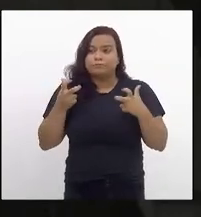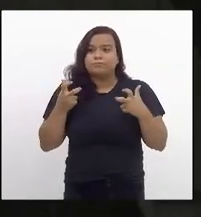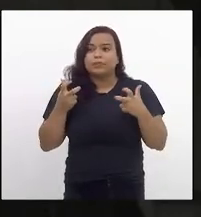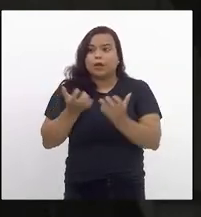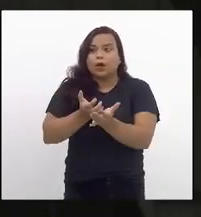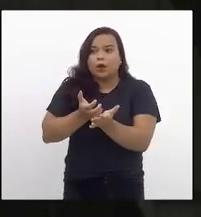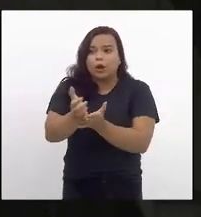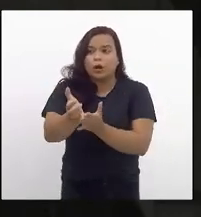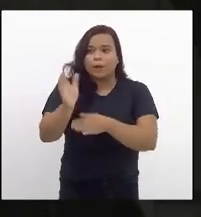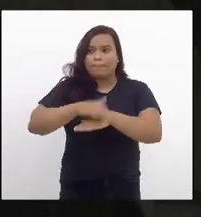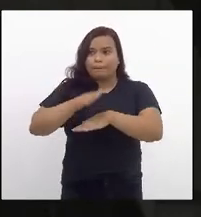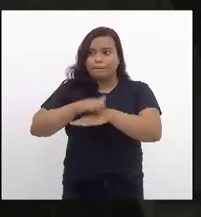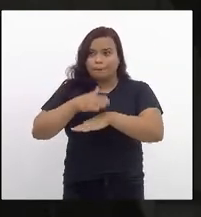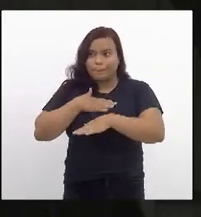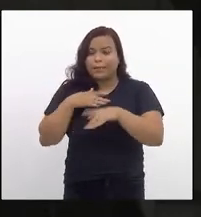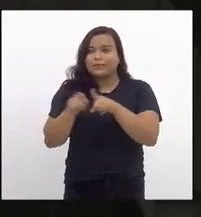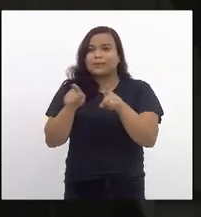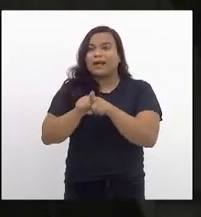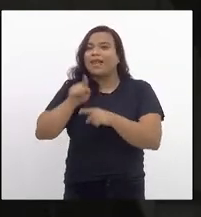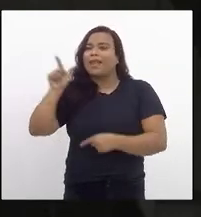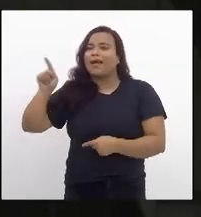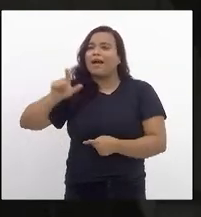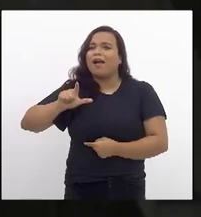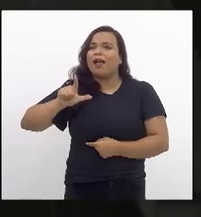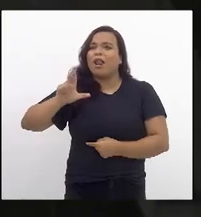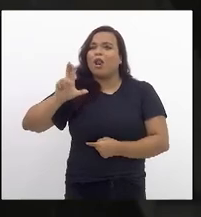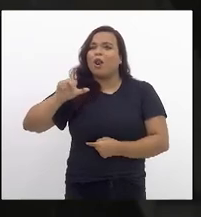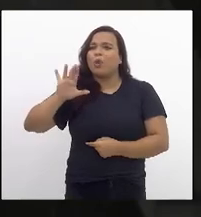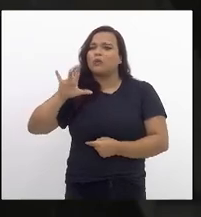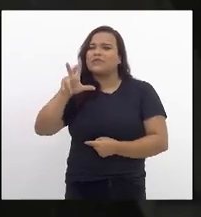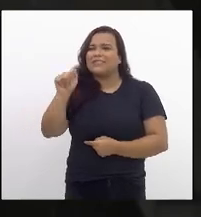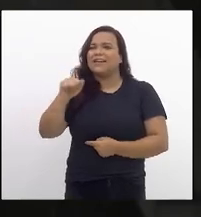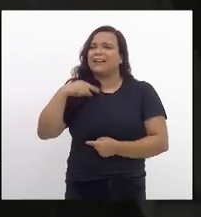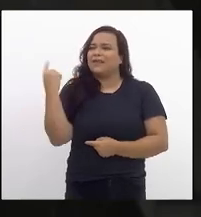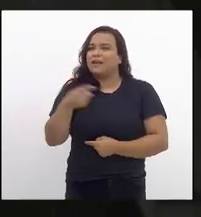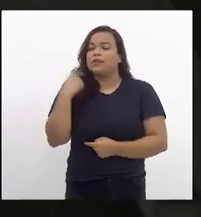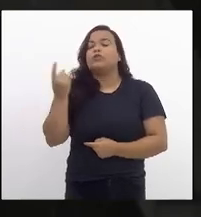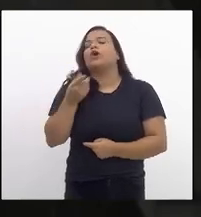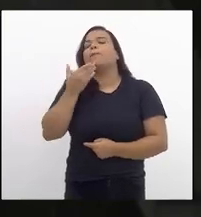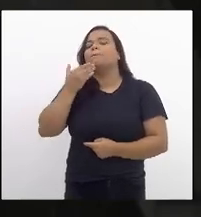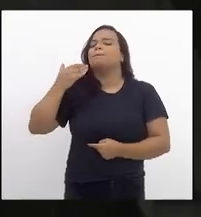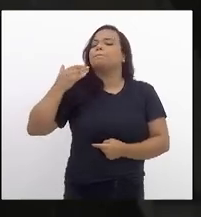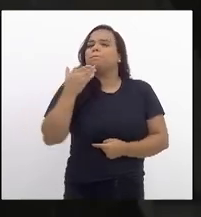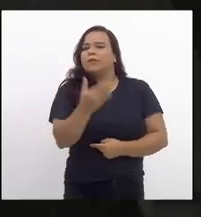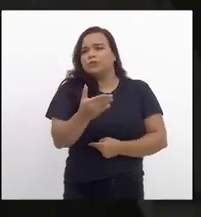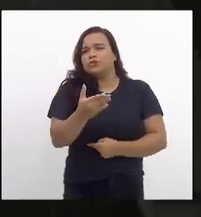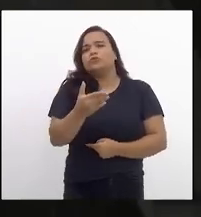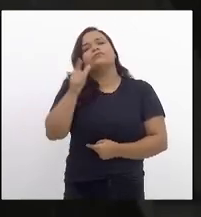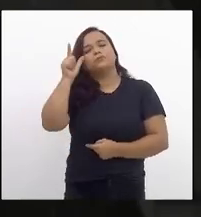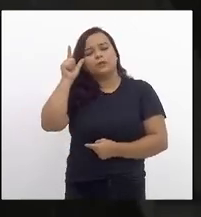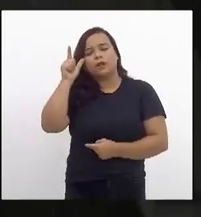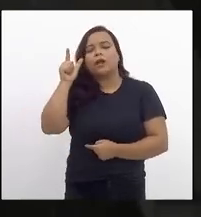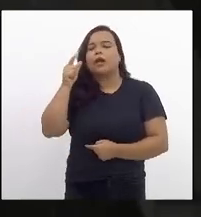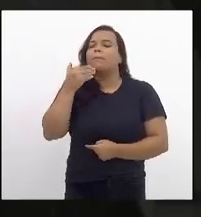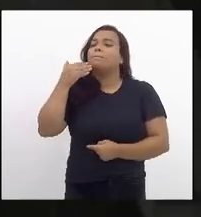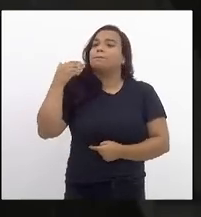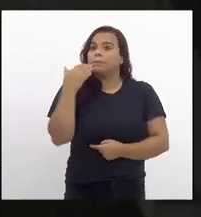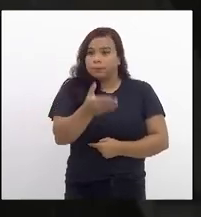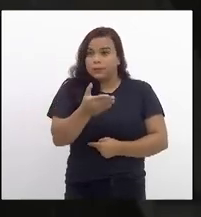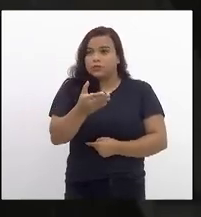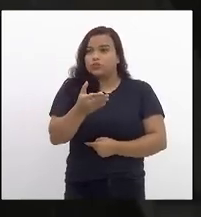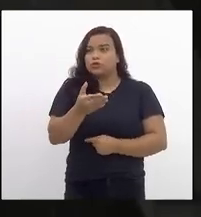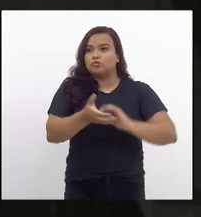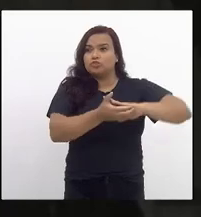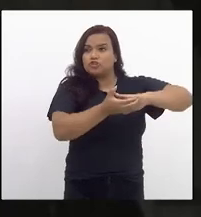eu e a deputada Lucinha com pedido de impeachment do governador do Estado